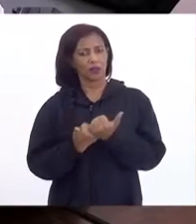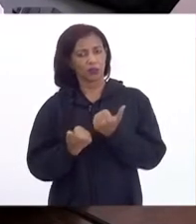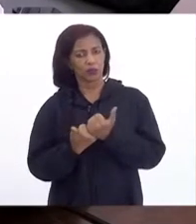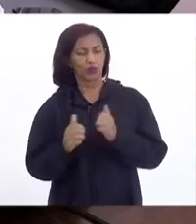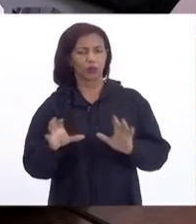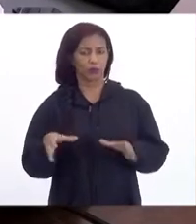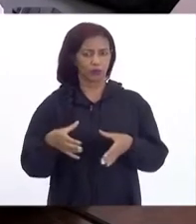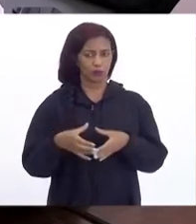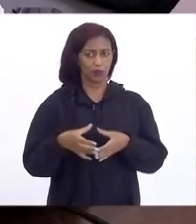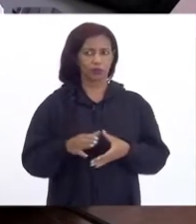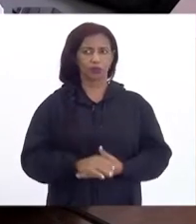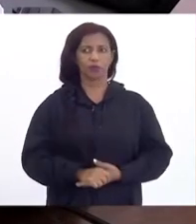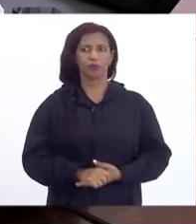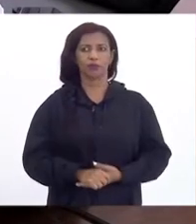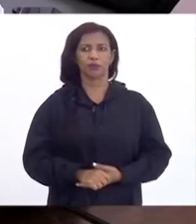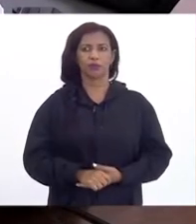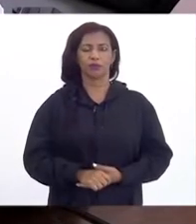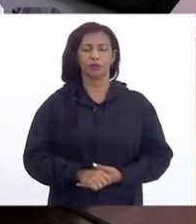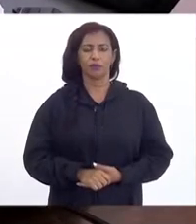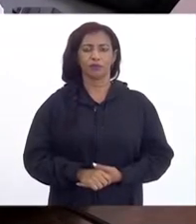subcomissão. Eu queria